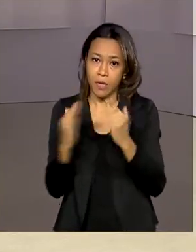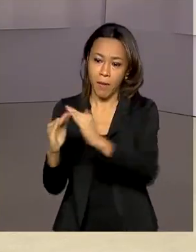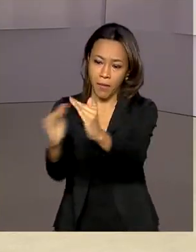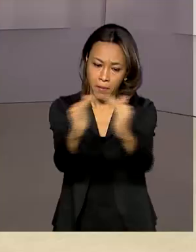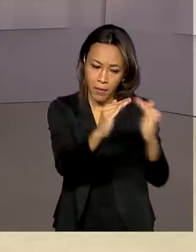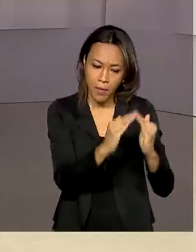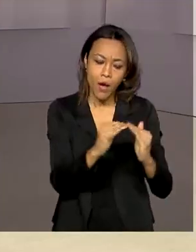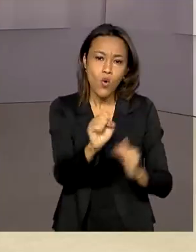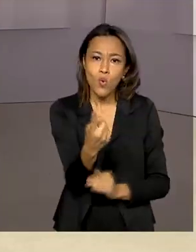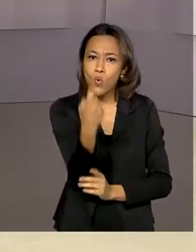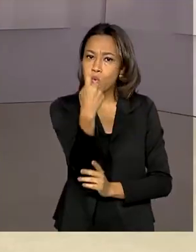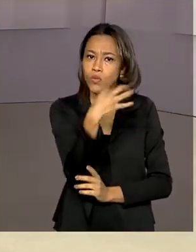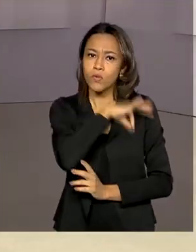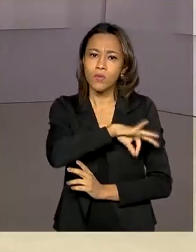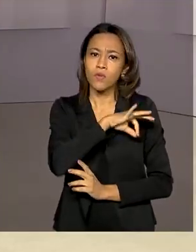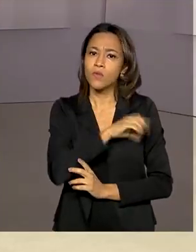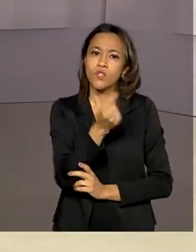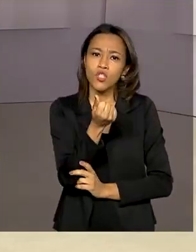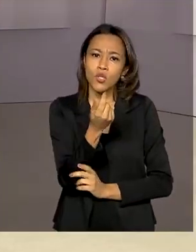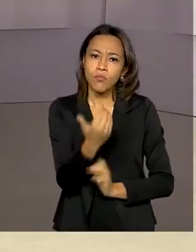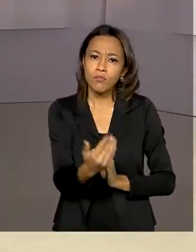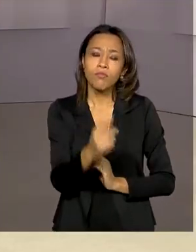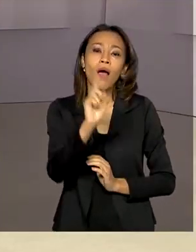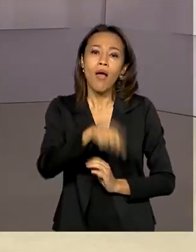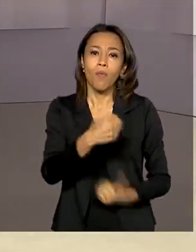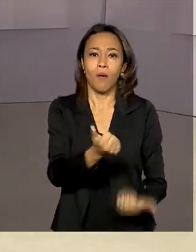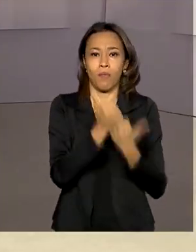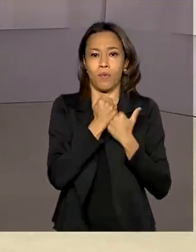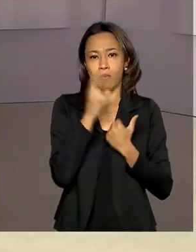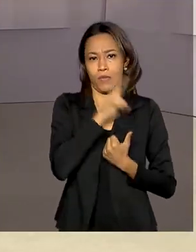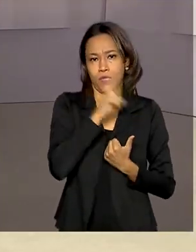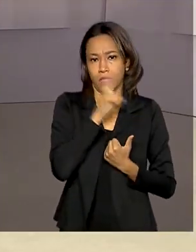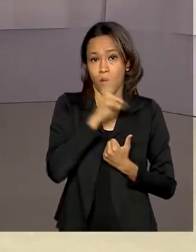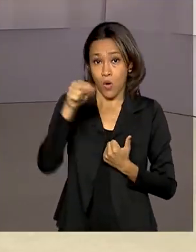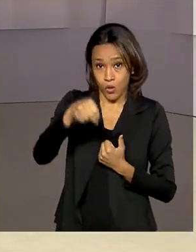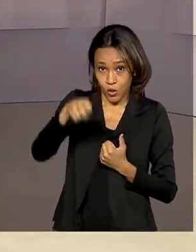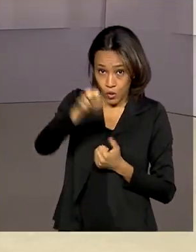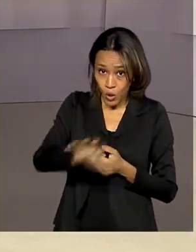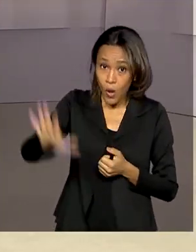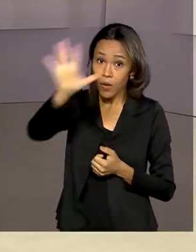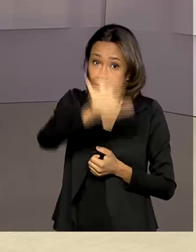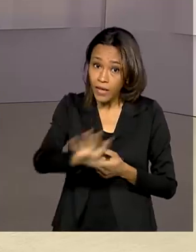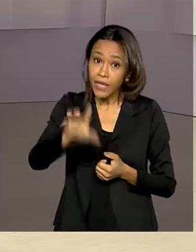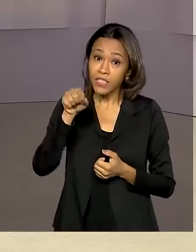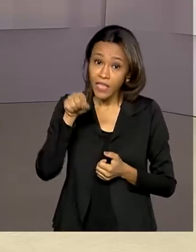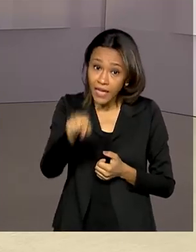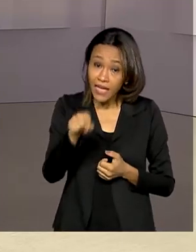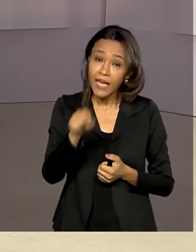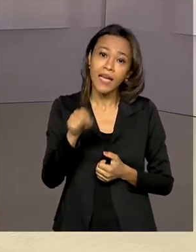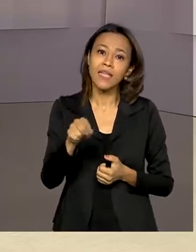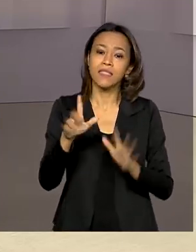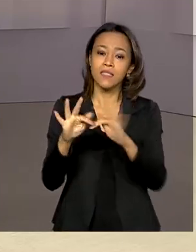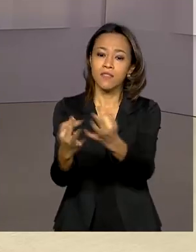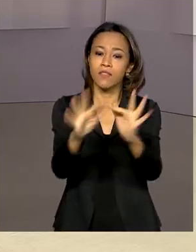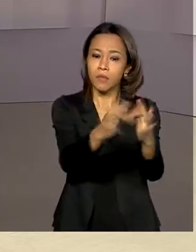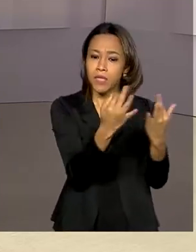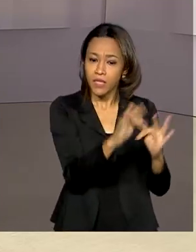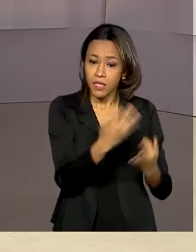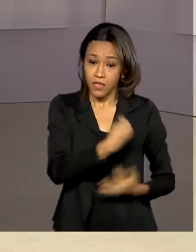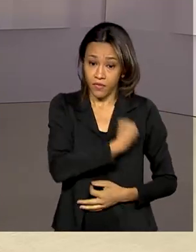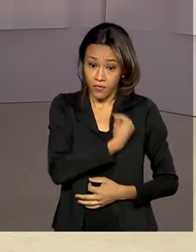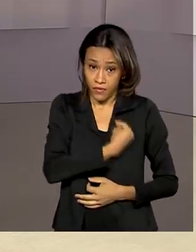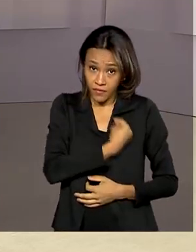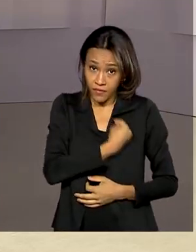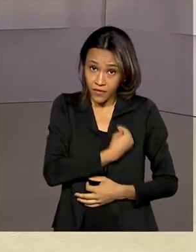única fonte de renda o auxílio emergencial. No Nordeste, essa proporção de famílias vivendo apenas